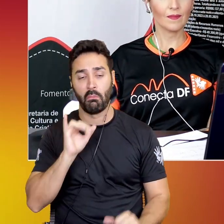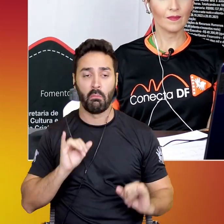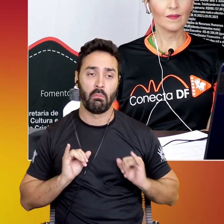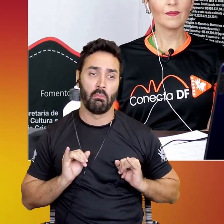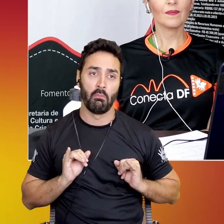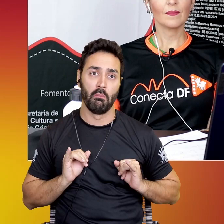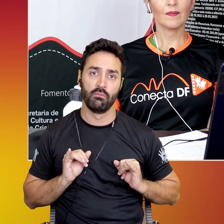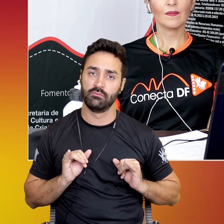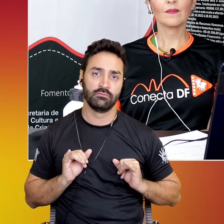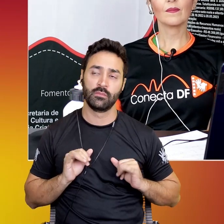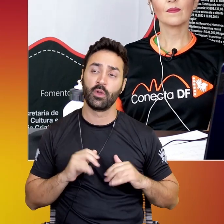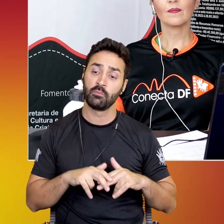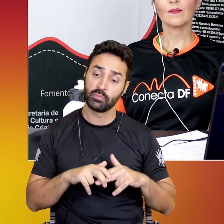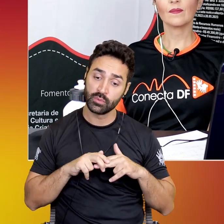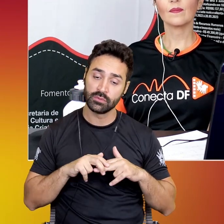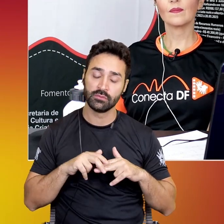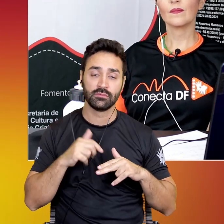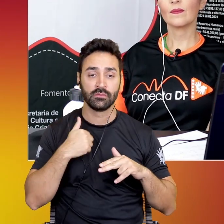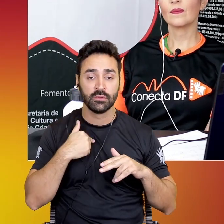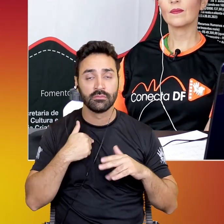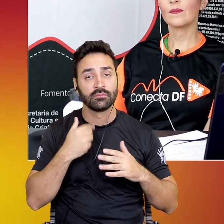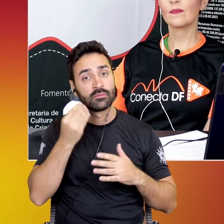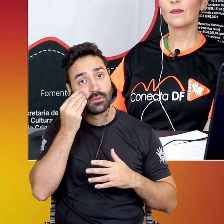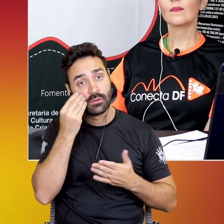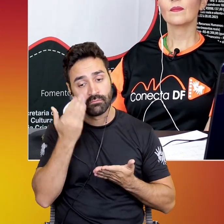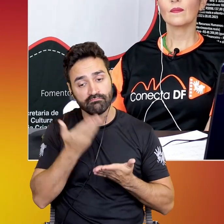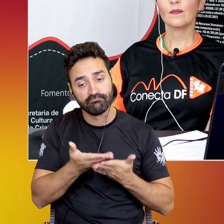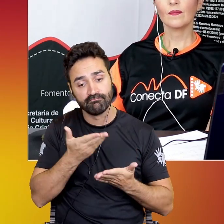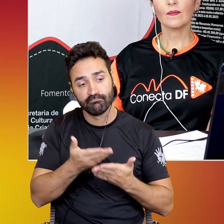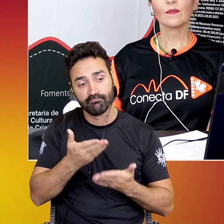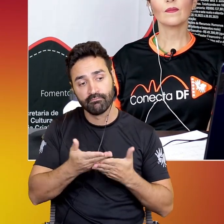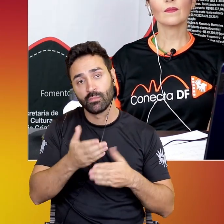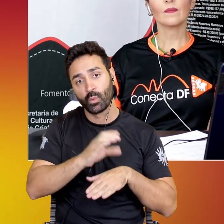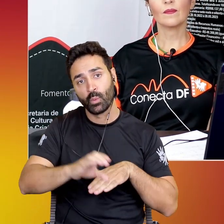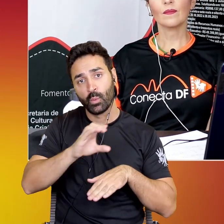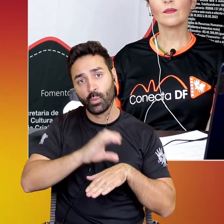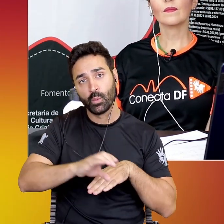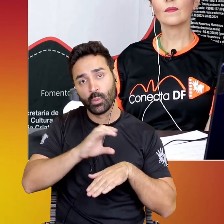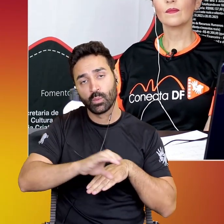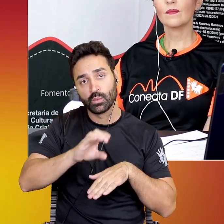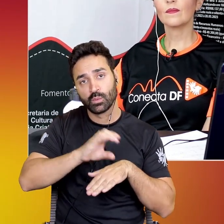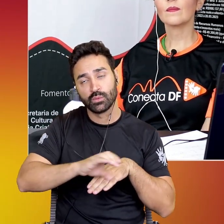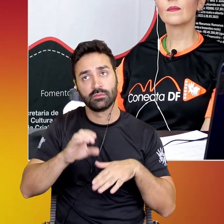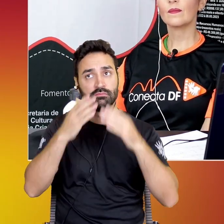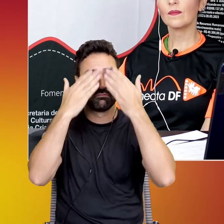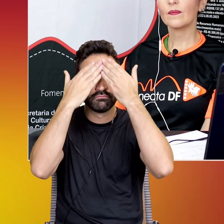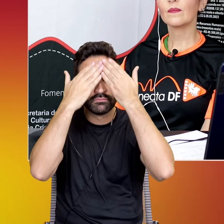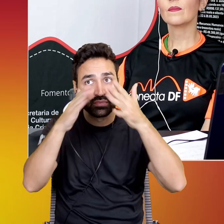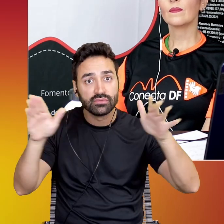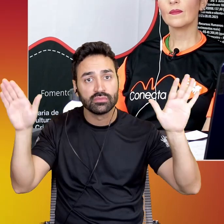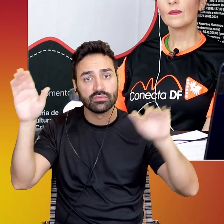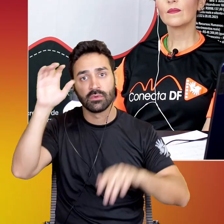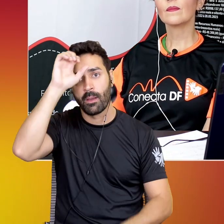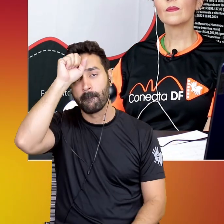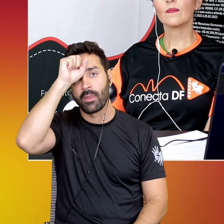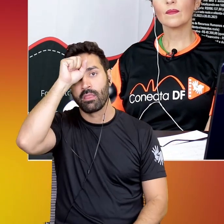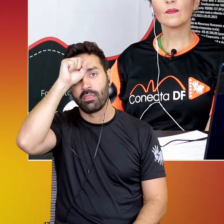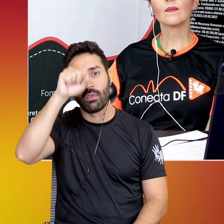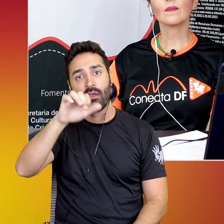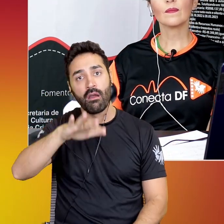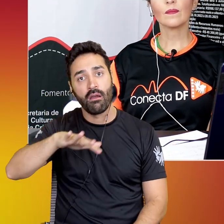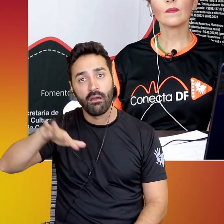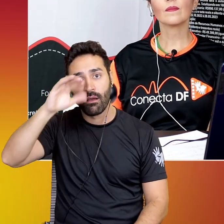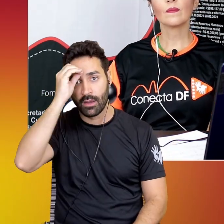tenho buscado fazer cursos para ampliar, né, minha área de conhecimentos para